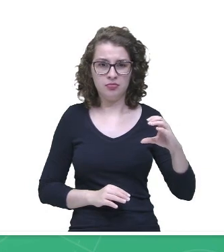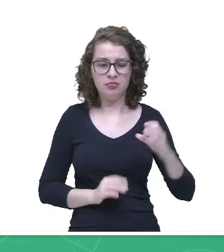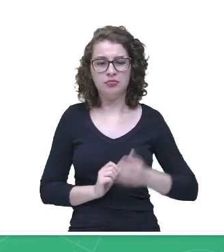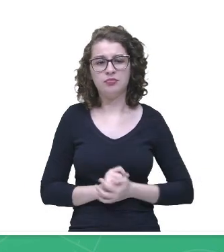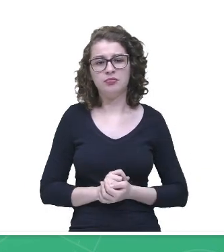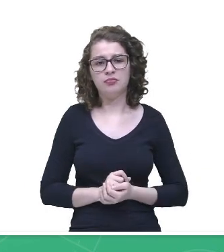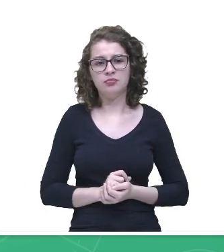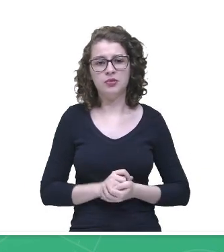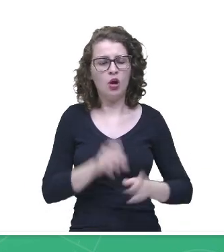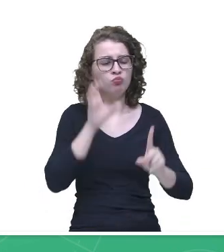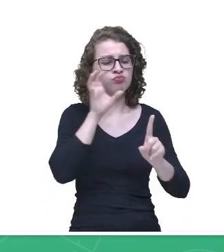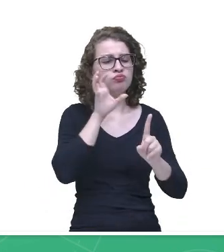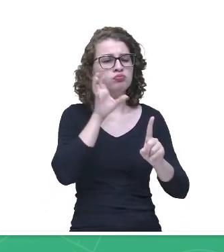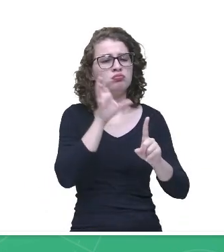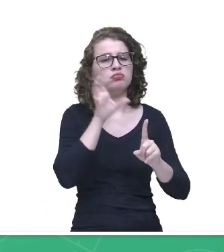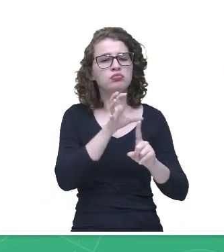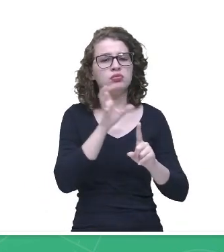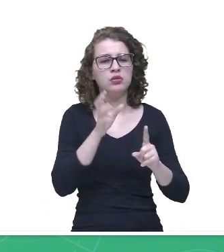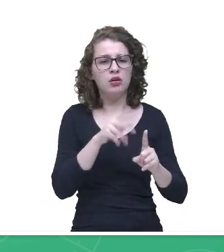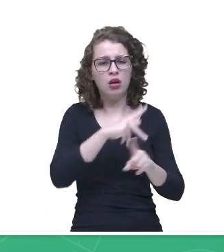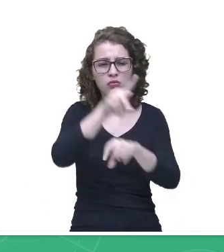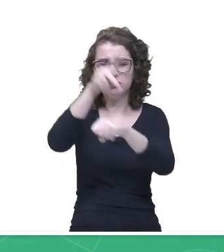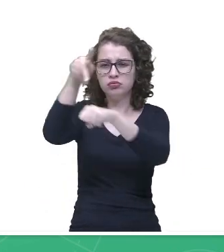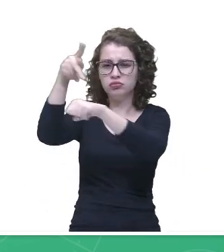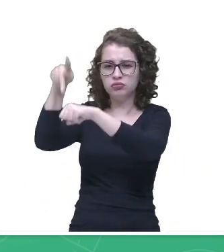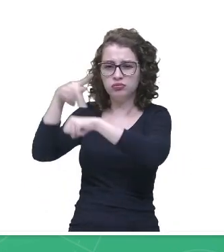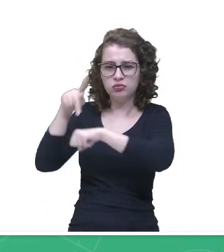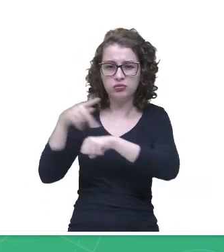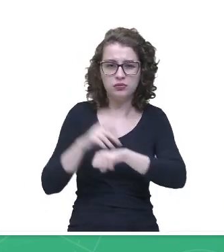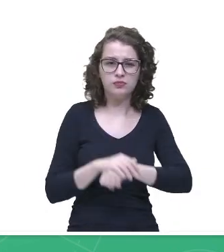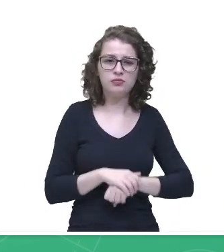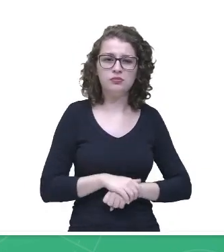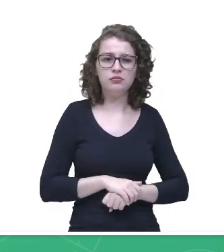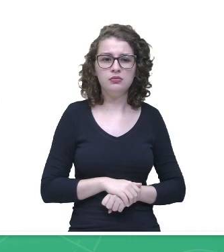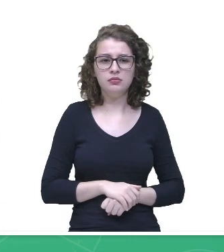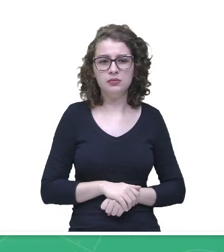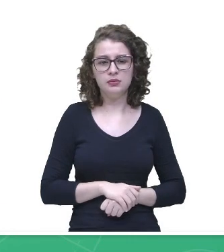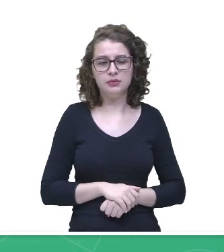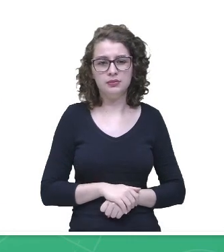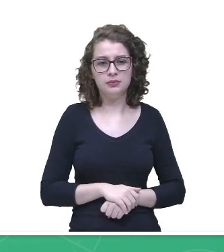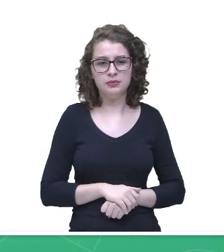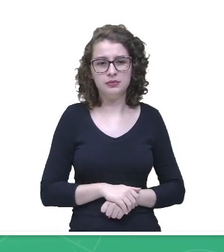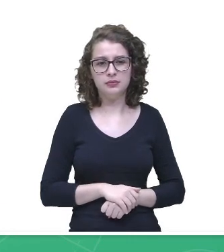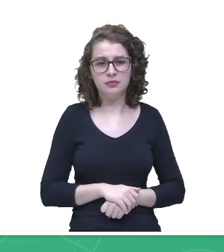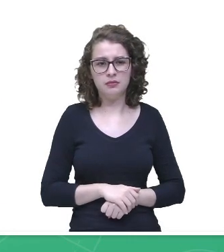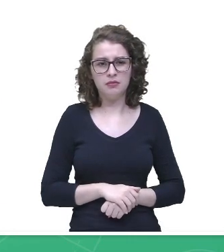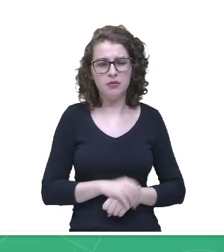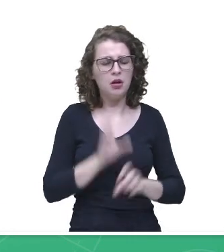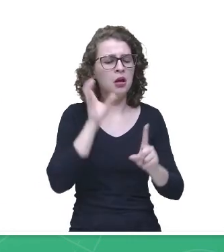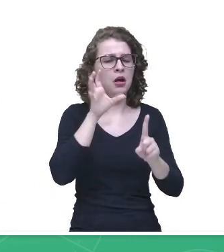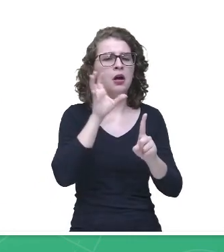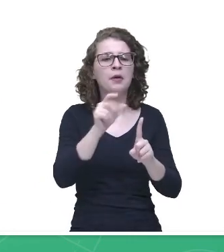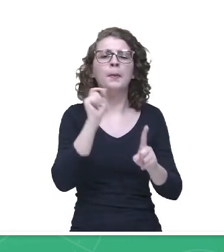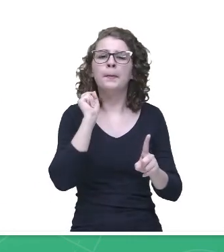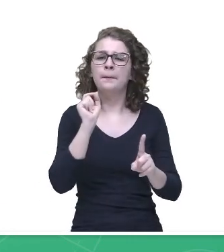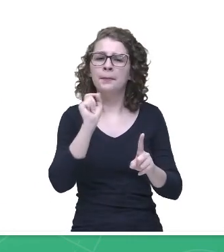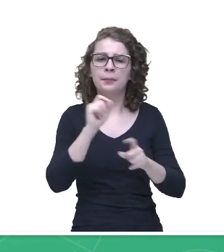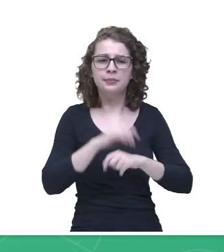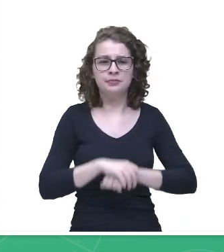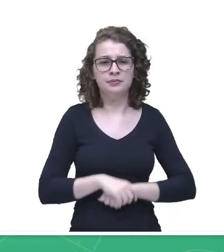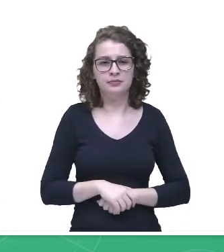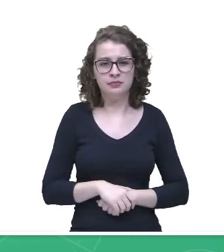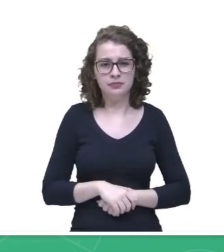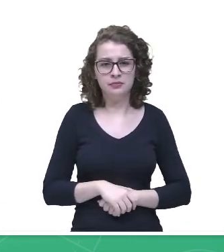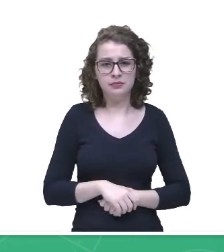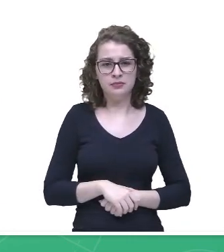seguinte, influência supranacional, tá? Que influência é essa? De que influência eu estou